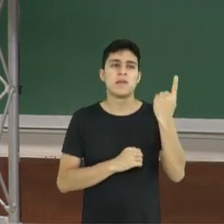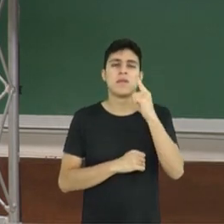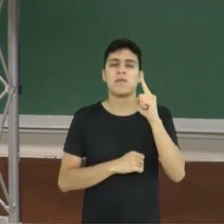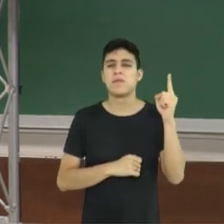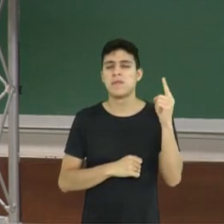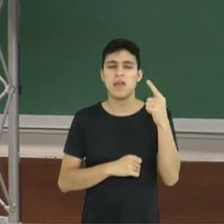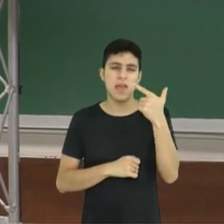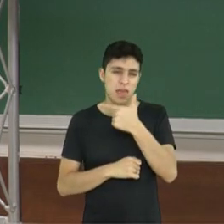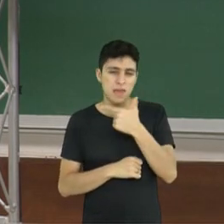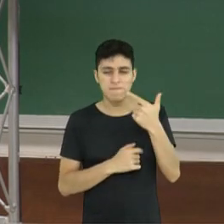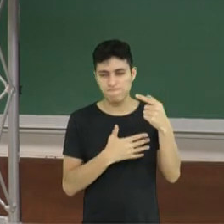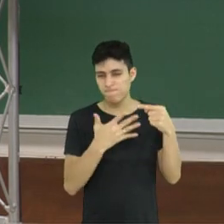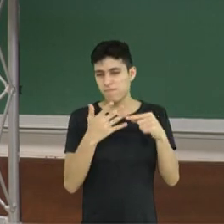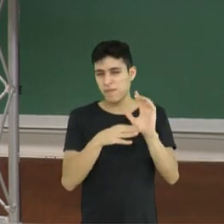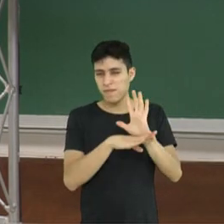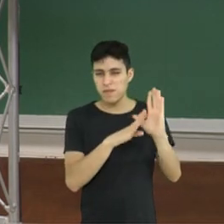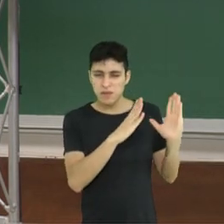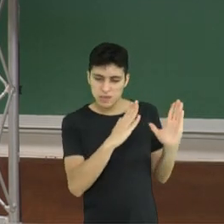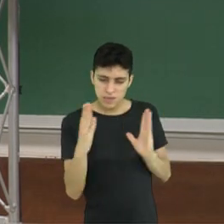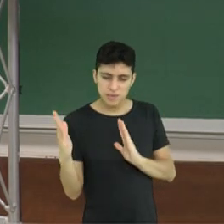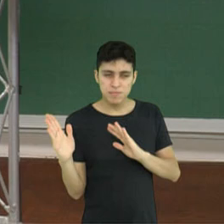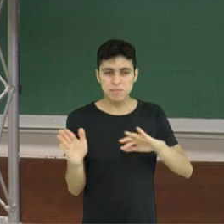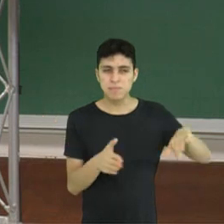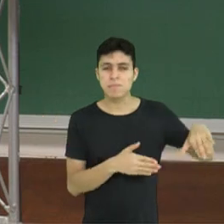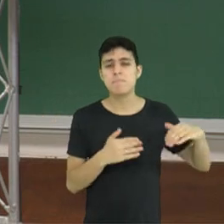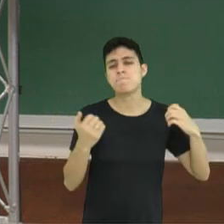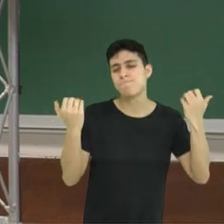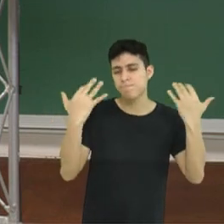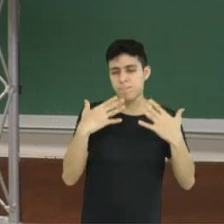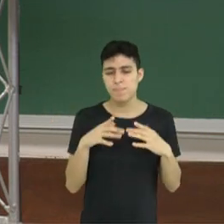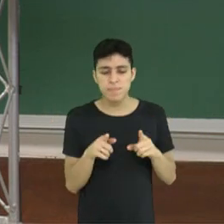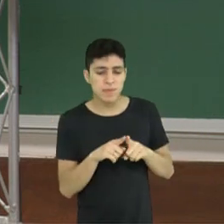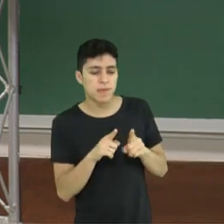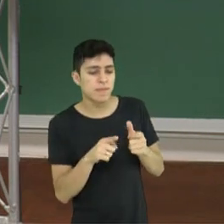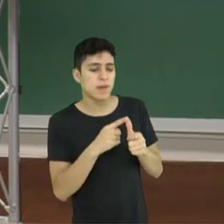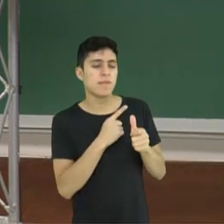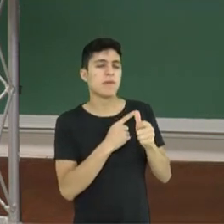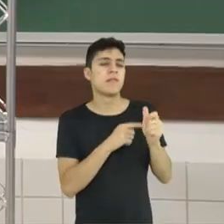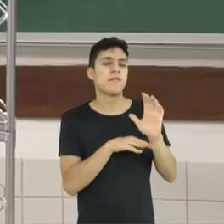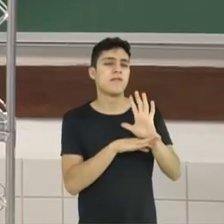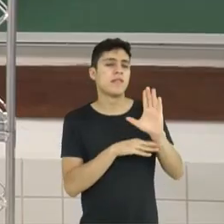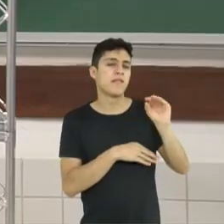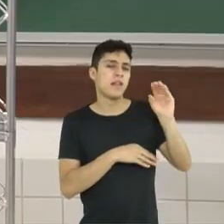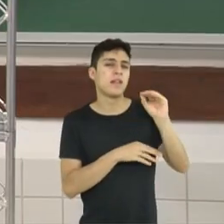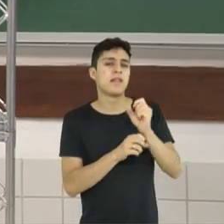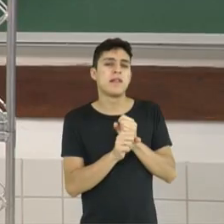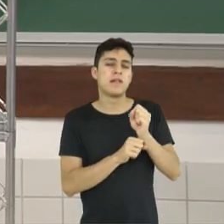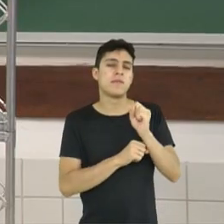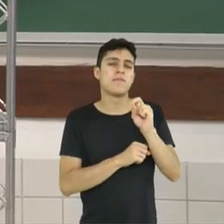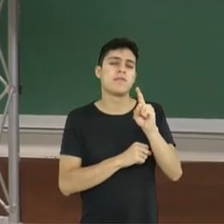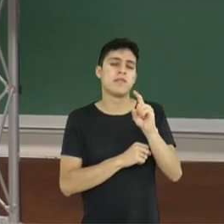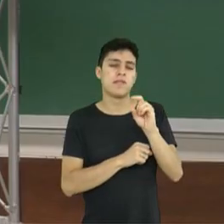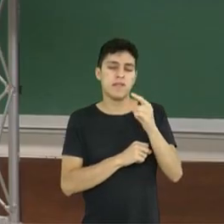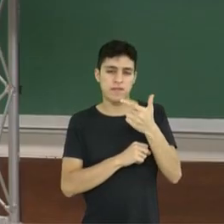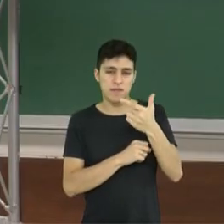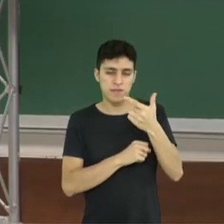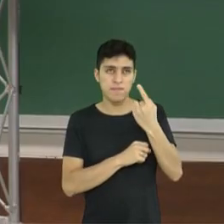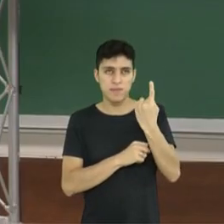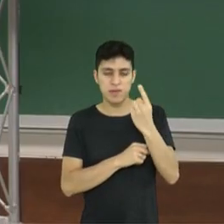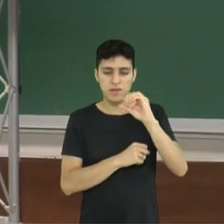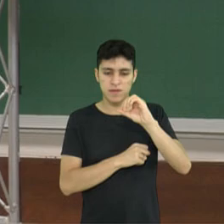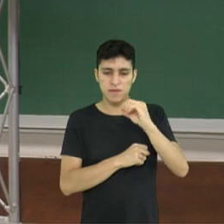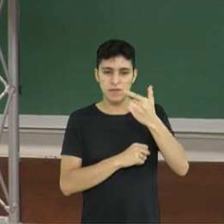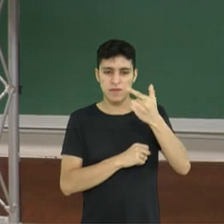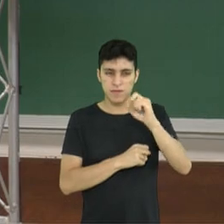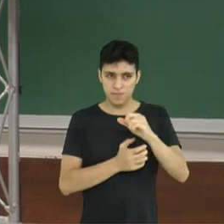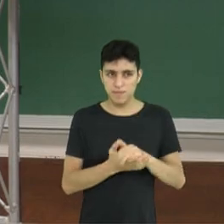última gargalhada eu faço nossas 26 a gente também falou naquela época do primeiro filme falado foi 1928 tá porque porque eu tô falando isso a gente